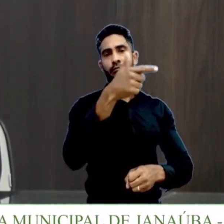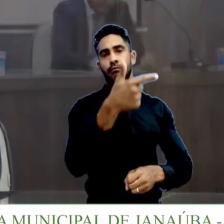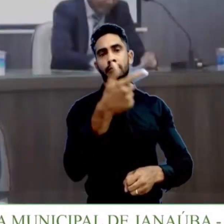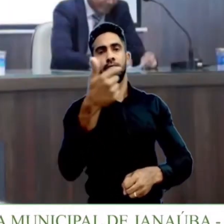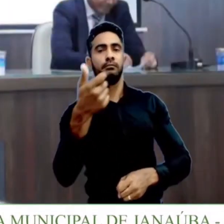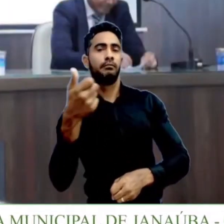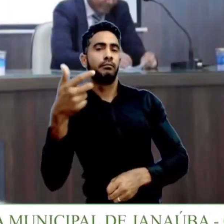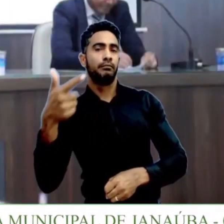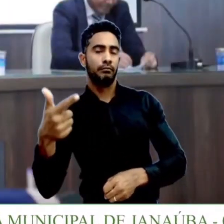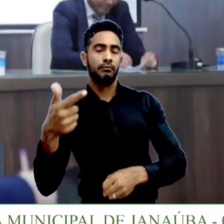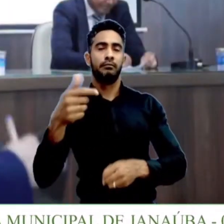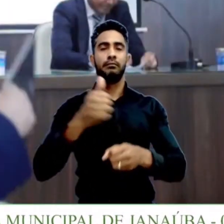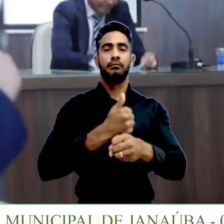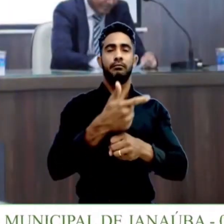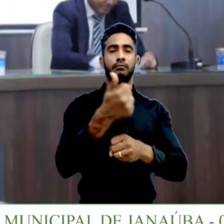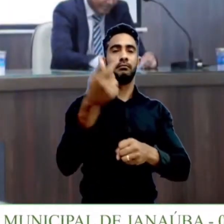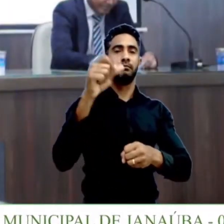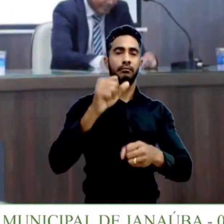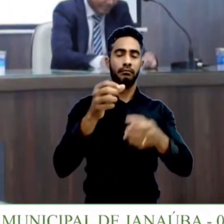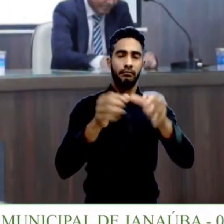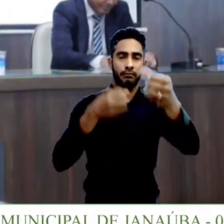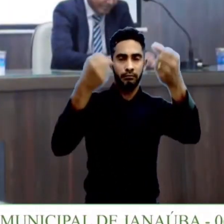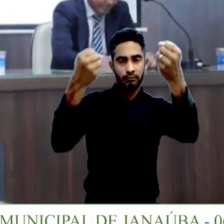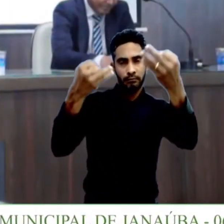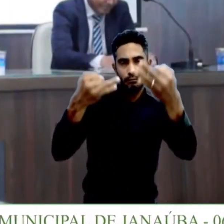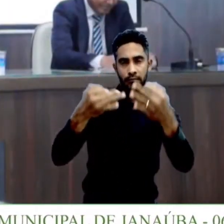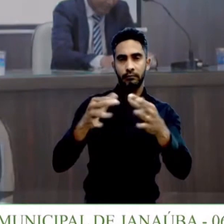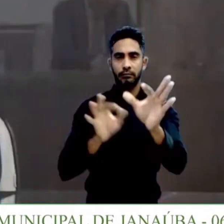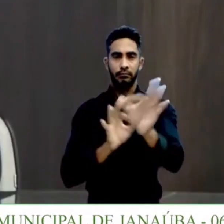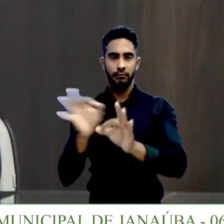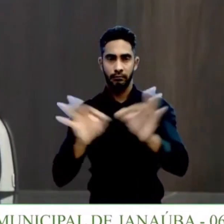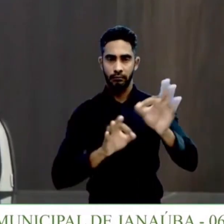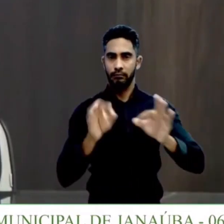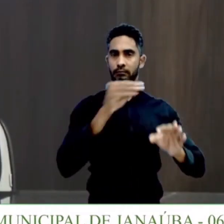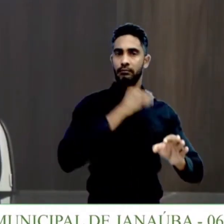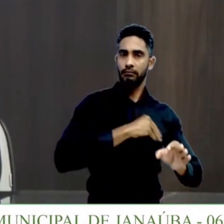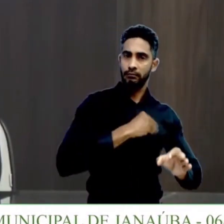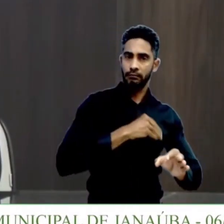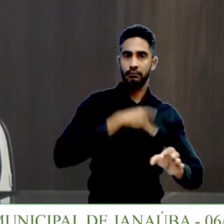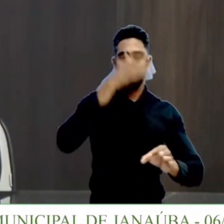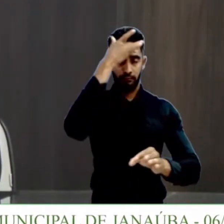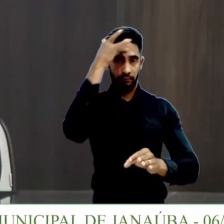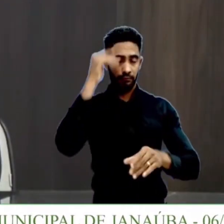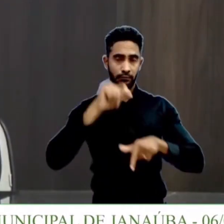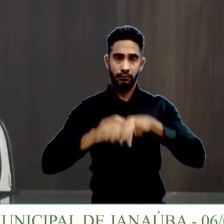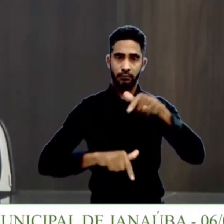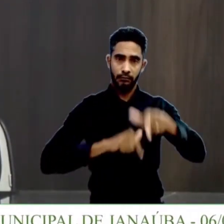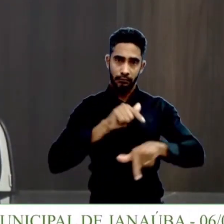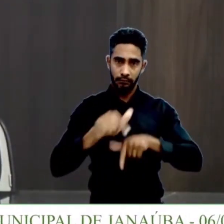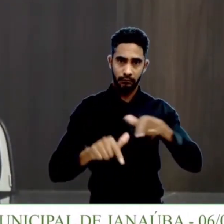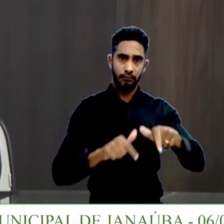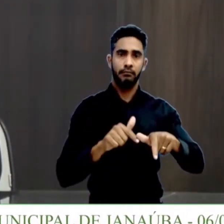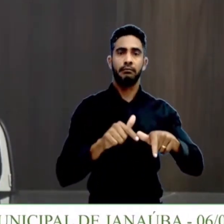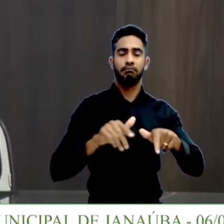2202/2016, que dispõe sobre o plano de cargos, carreiras e vencimentos dos servidores pertencentes ao quadro da educação